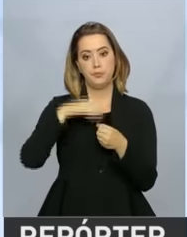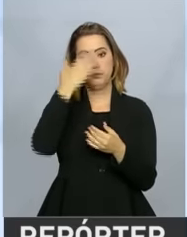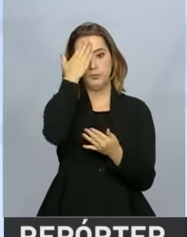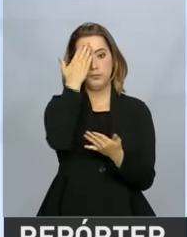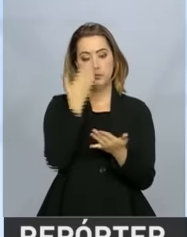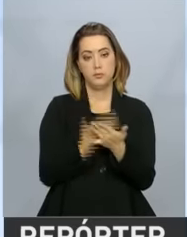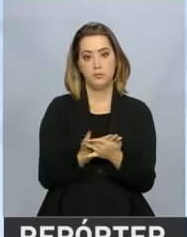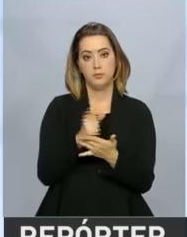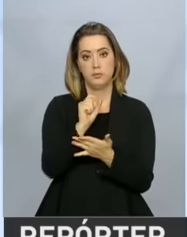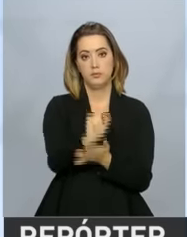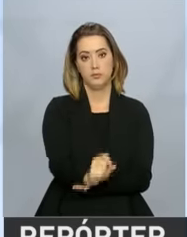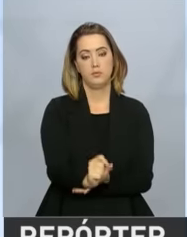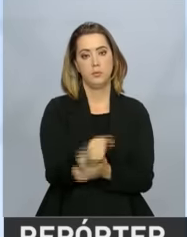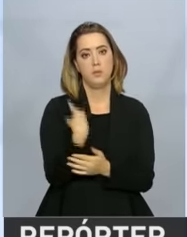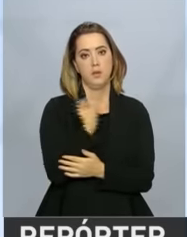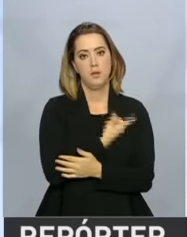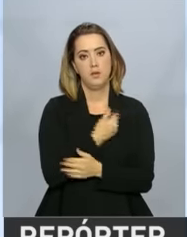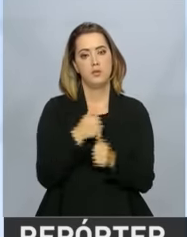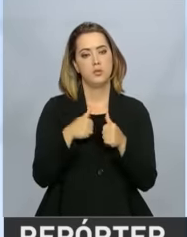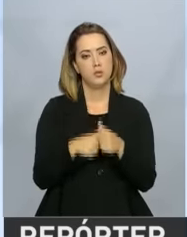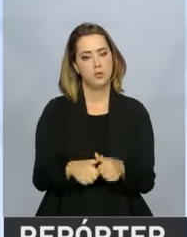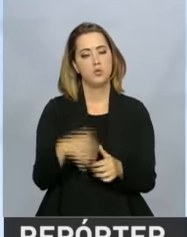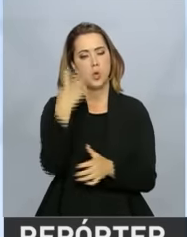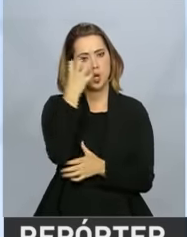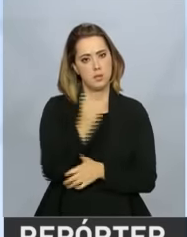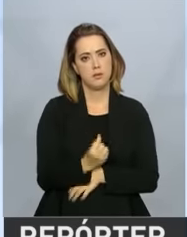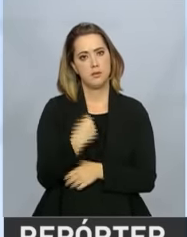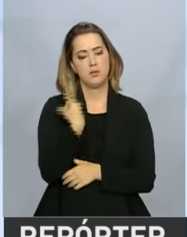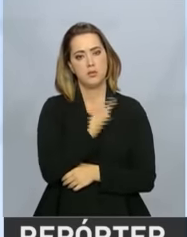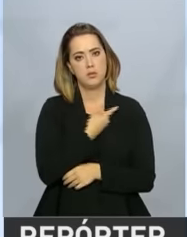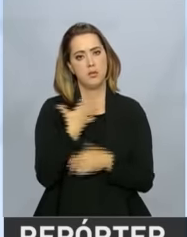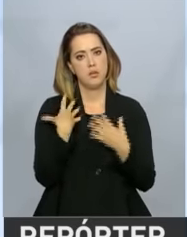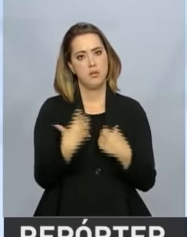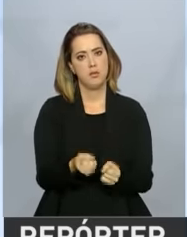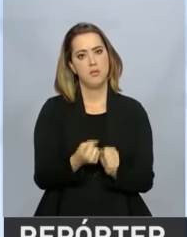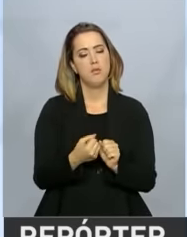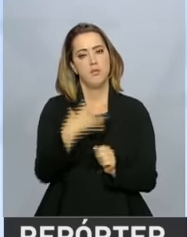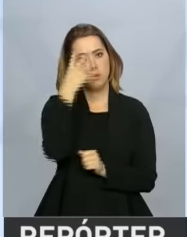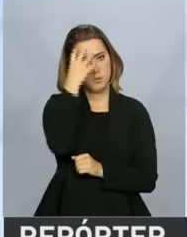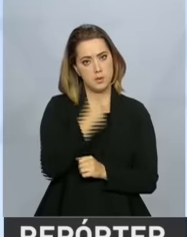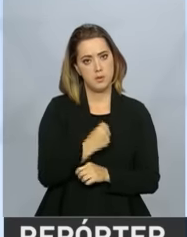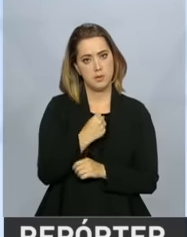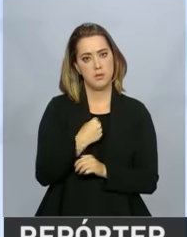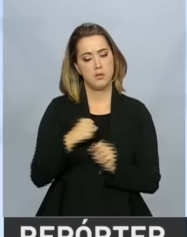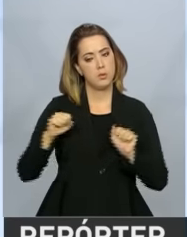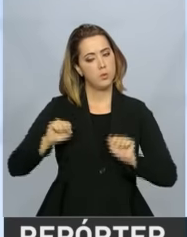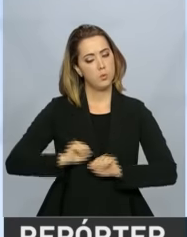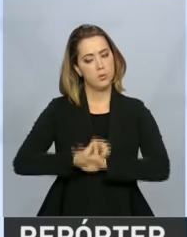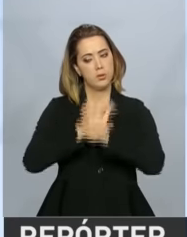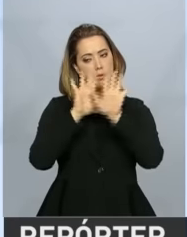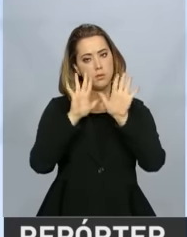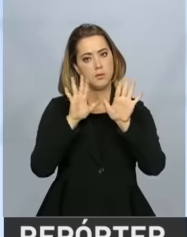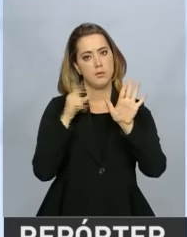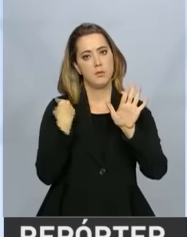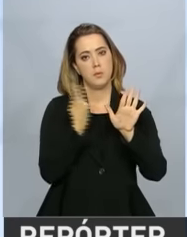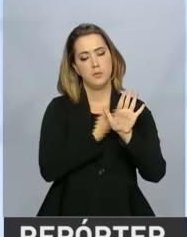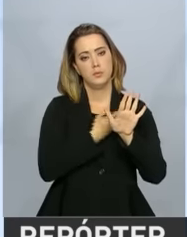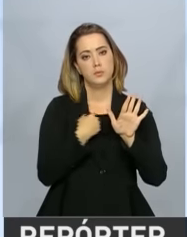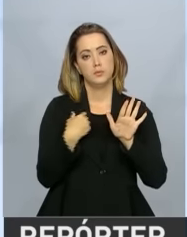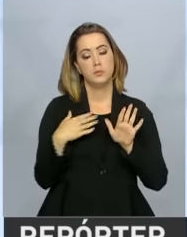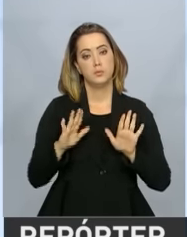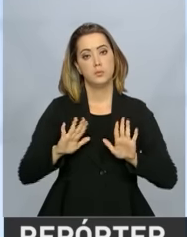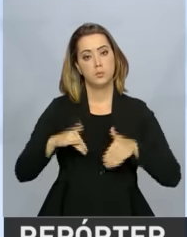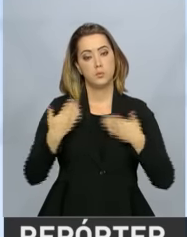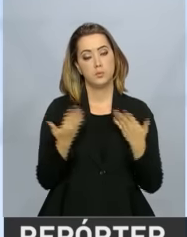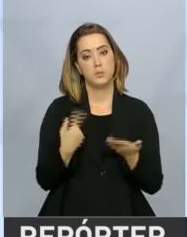a confiança de que nós somos sérios e vamos fazer as coisas com seriedade com transparência então